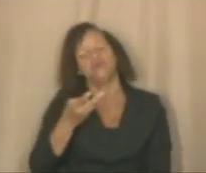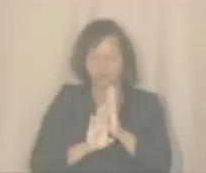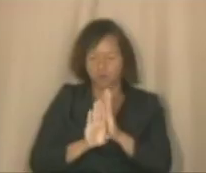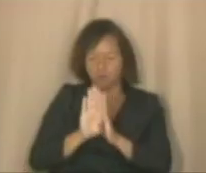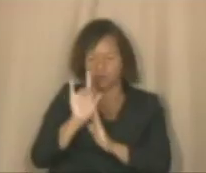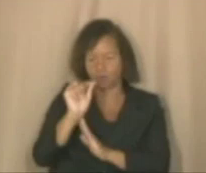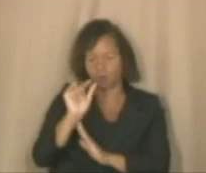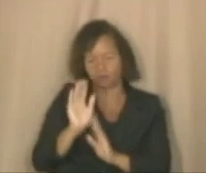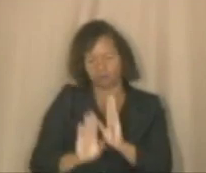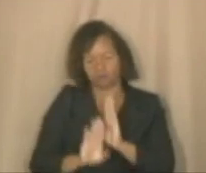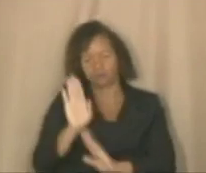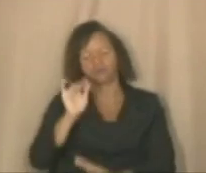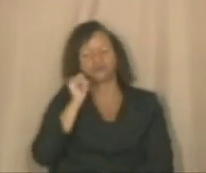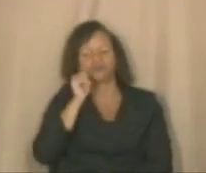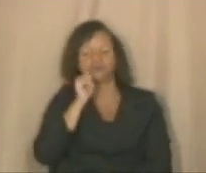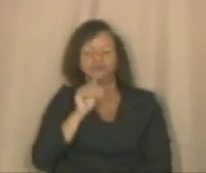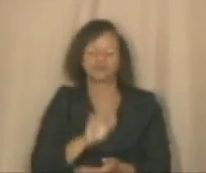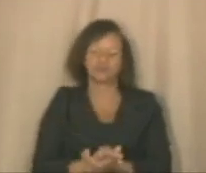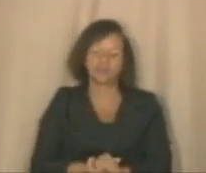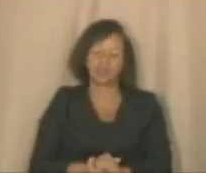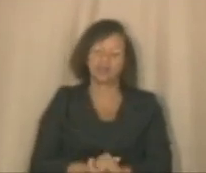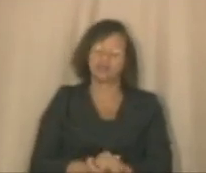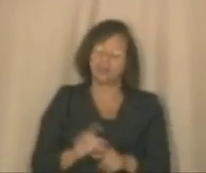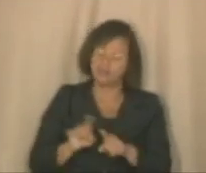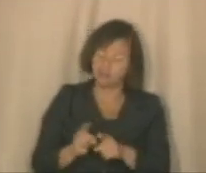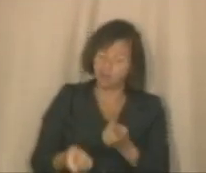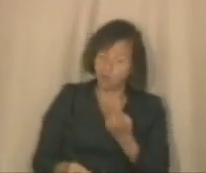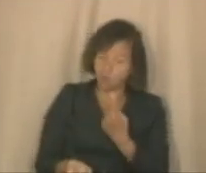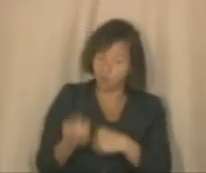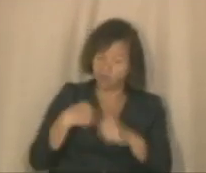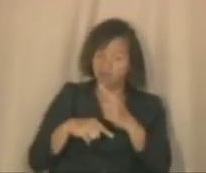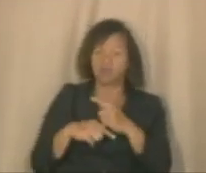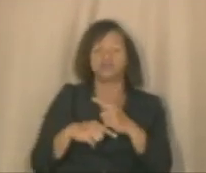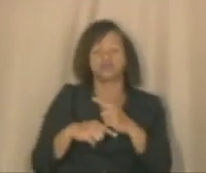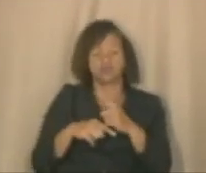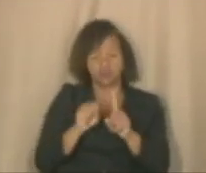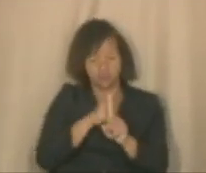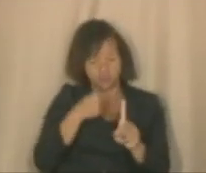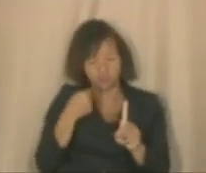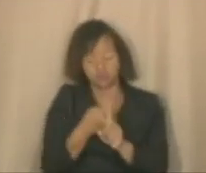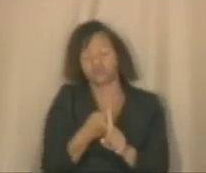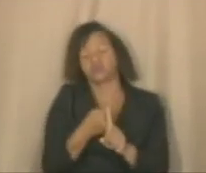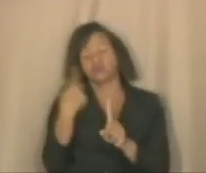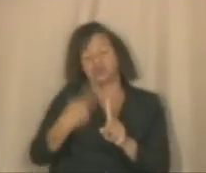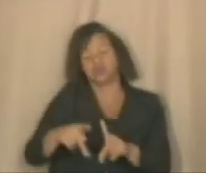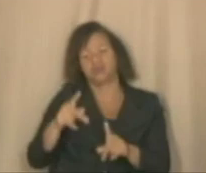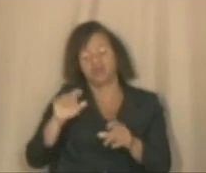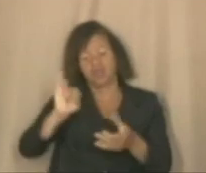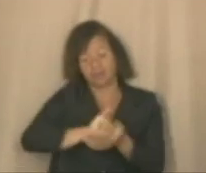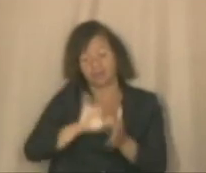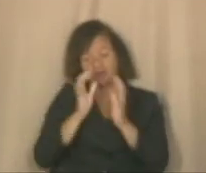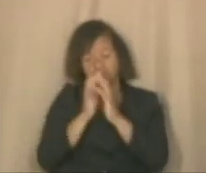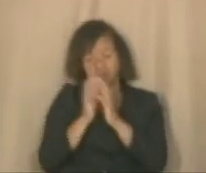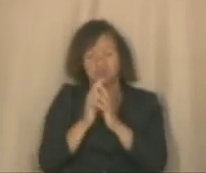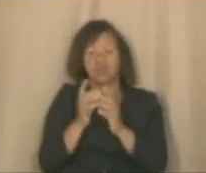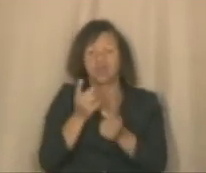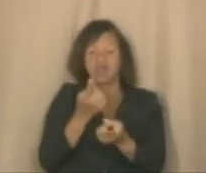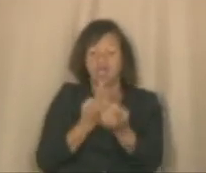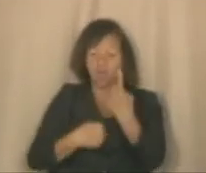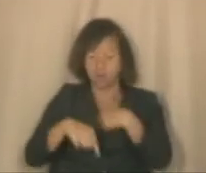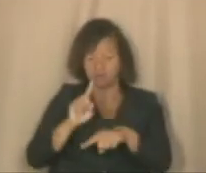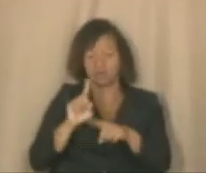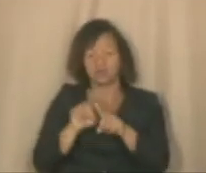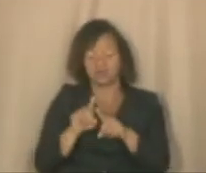acessíveis. Também vamos iniciar o maior projeto de requalificação urbana e social da capital. O Programa de Requalificação